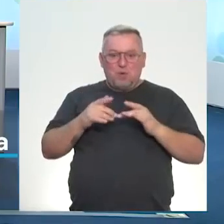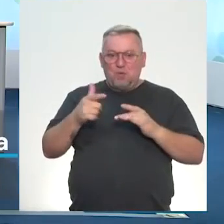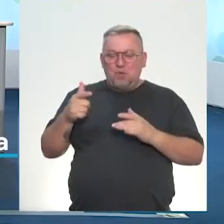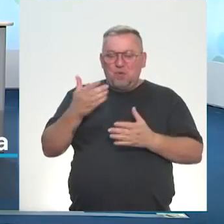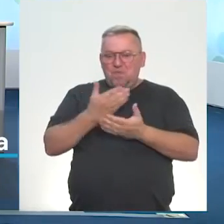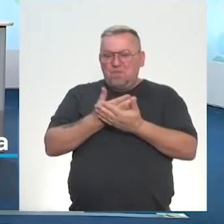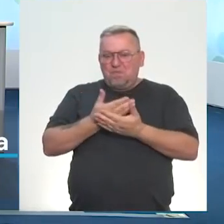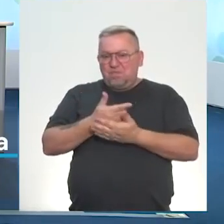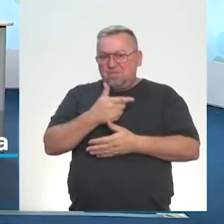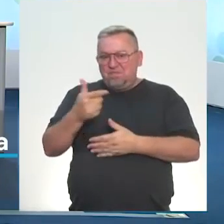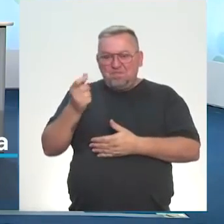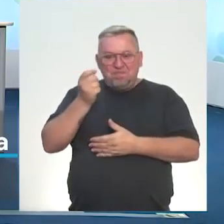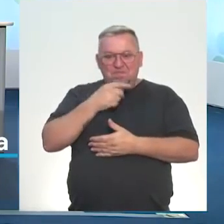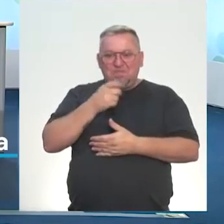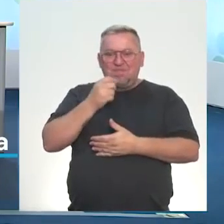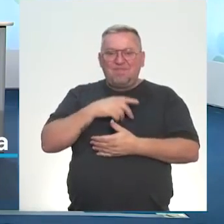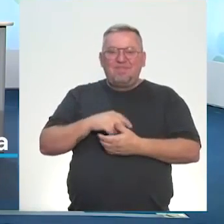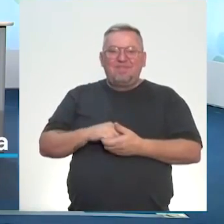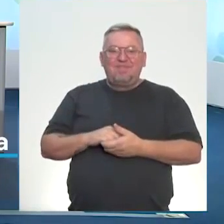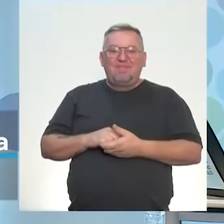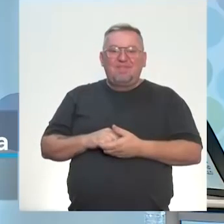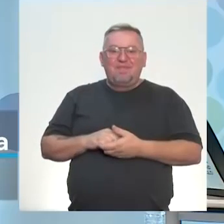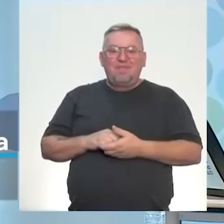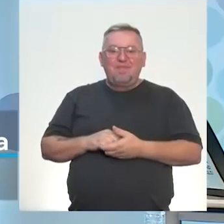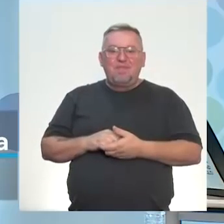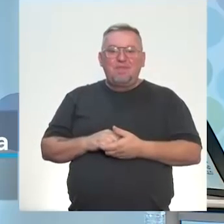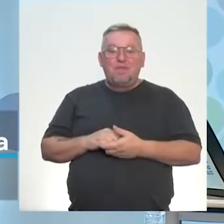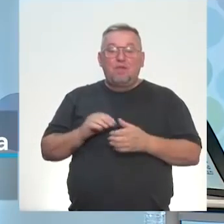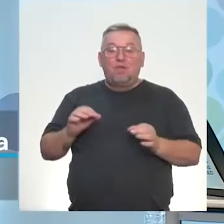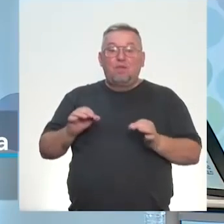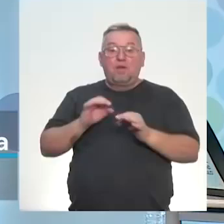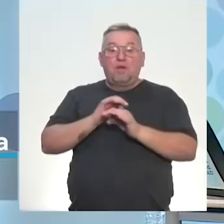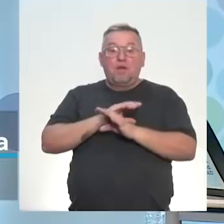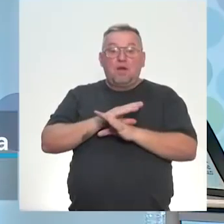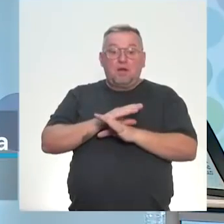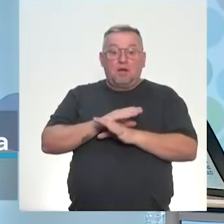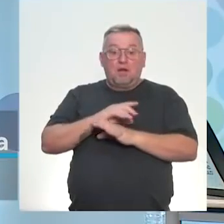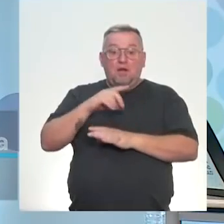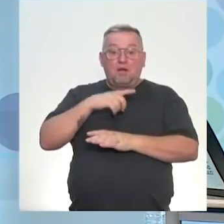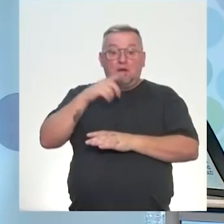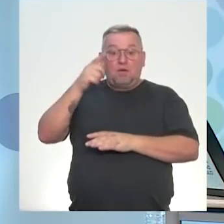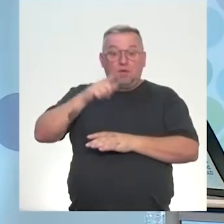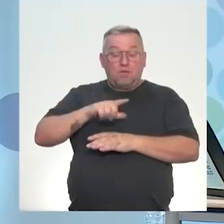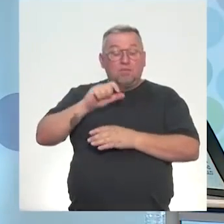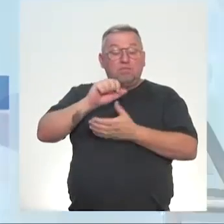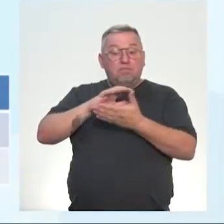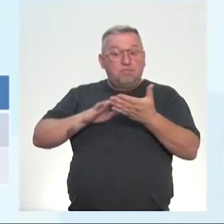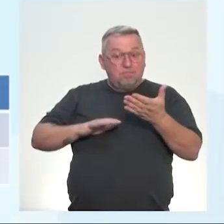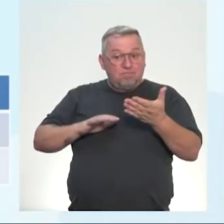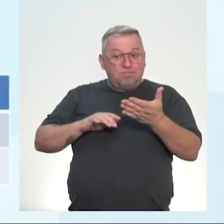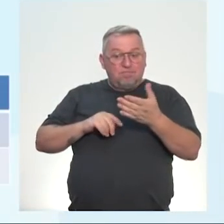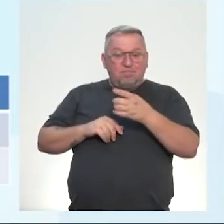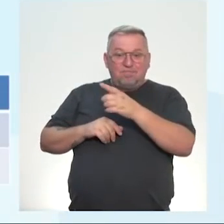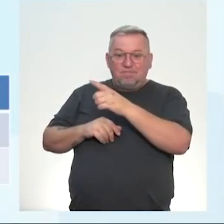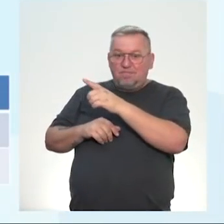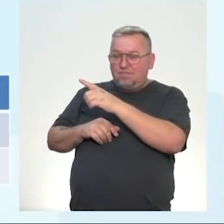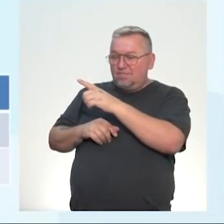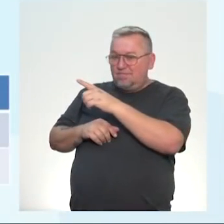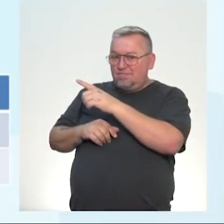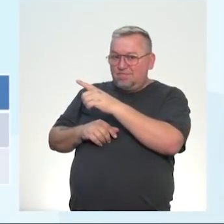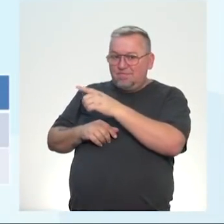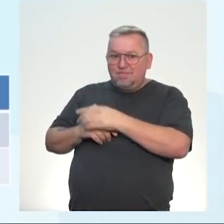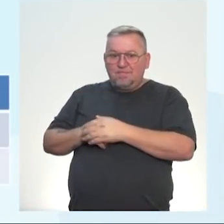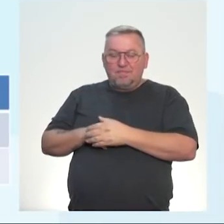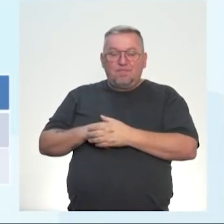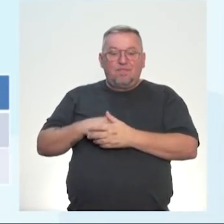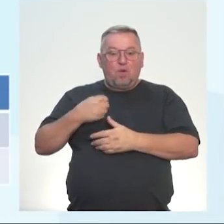não sairia. Não rola, né? Beleza? Isso aí. Só para não encerrar a aula assim, tem uma outra atividade aí para vocês, que é na figura